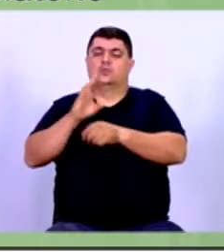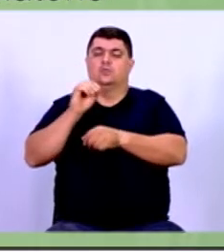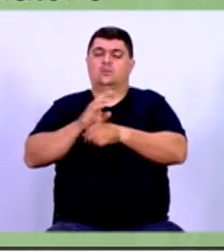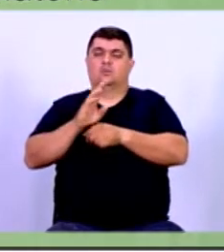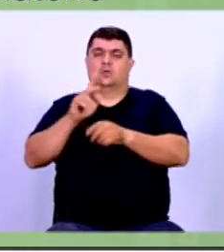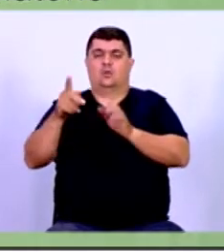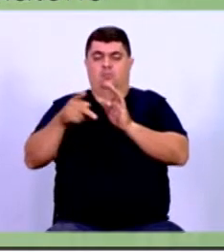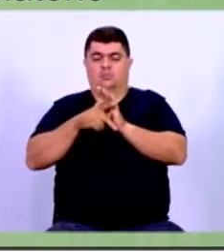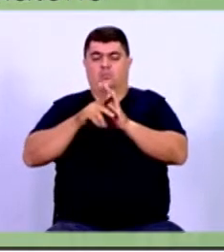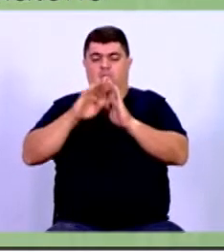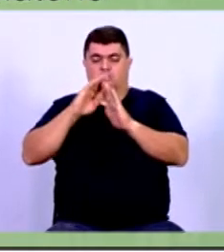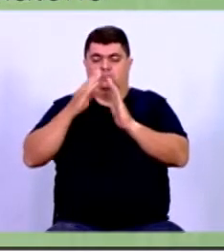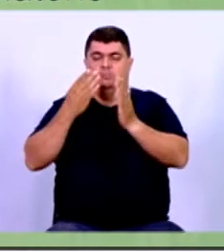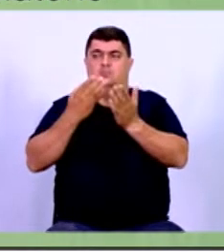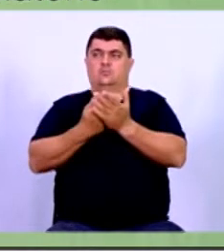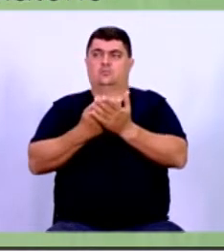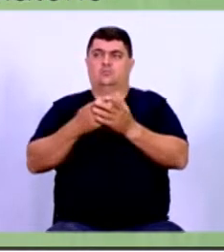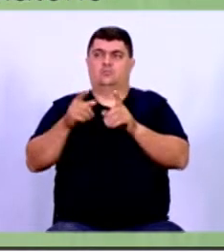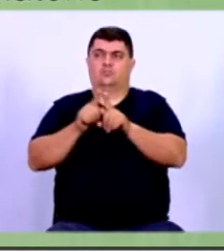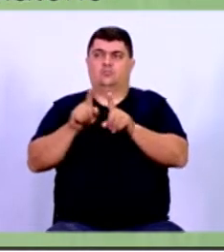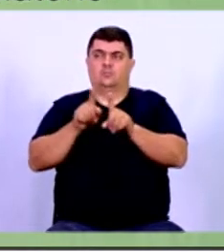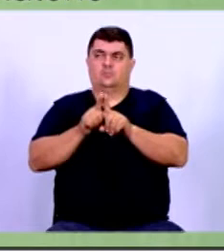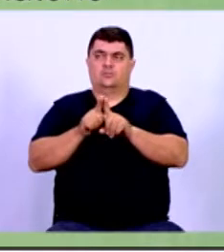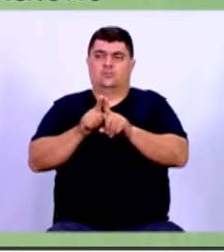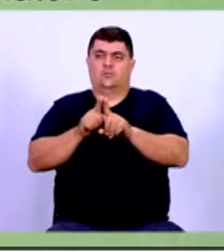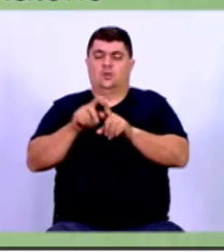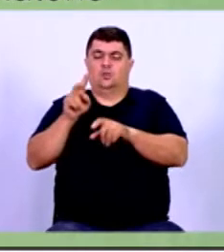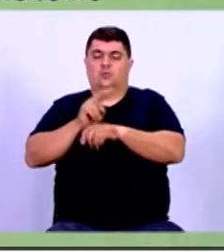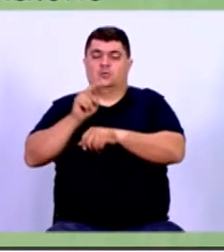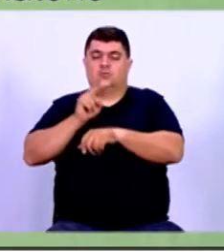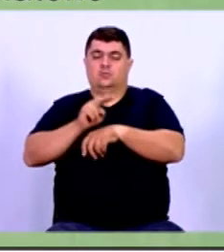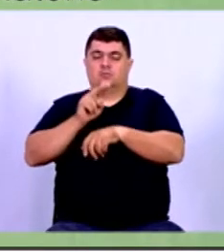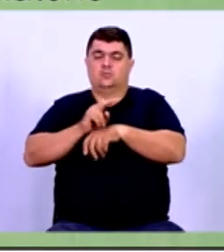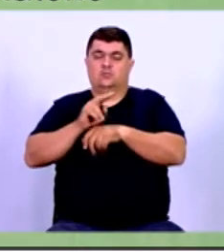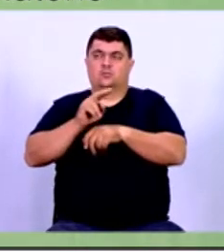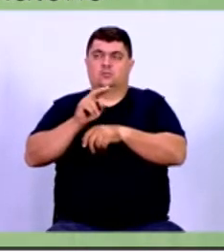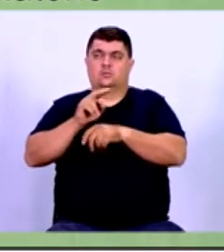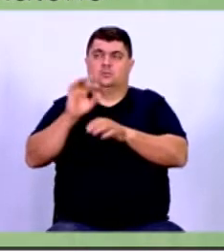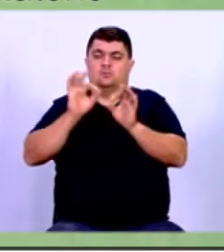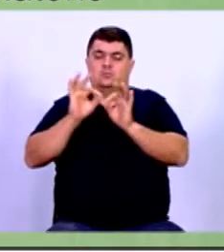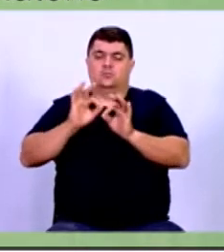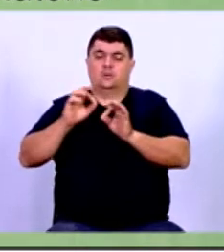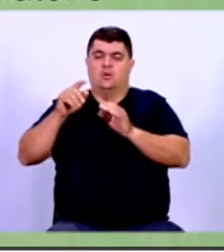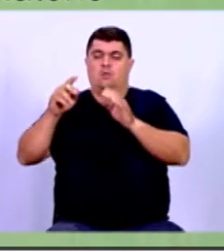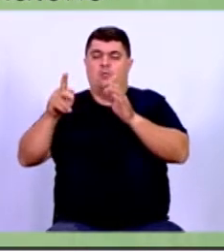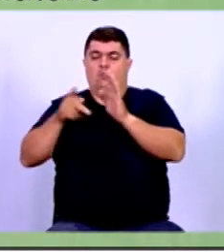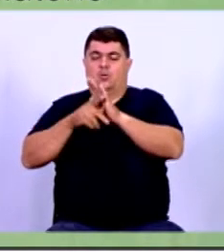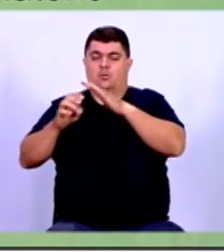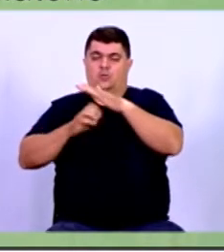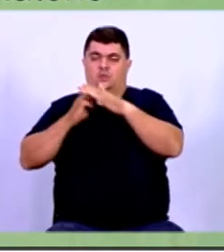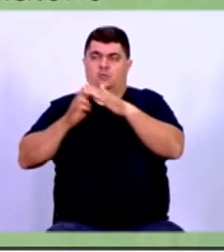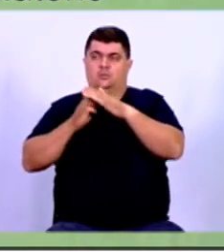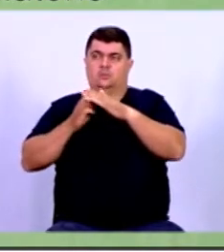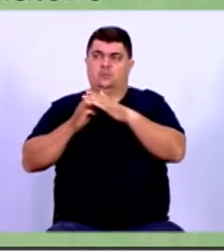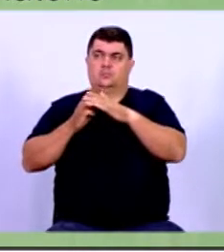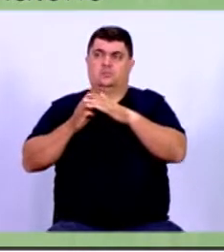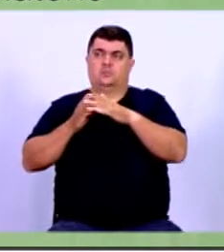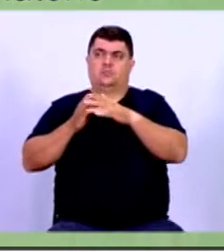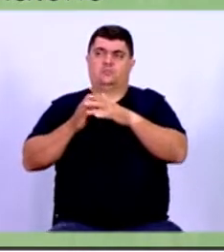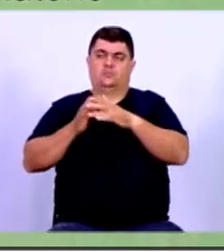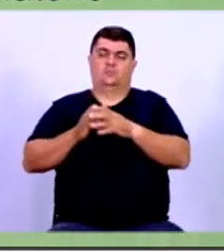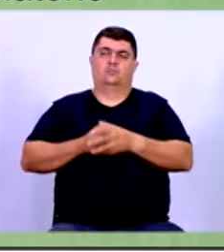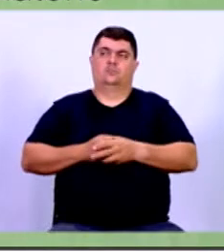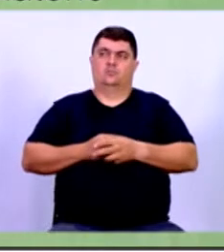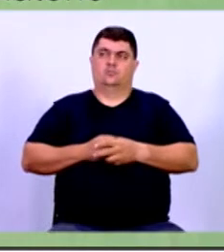é da instituição de ensino, e o supervisor, que orienta o estágio lá na empresa. Então, entre a instituição de ensino e